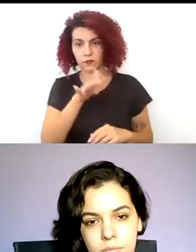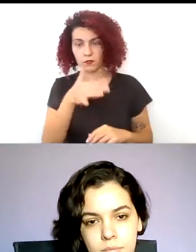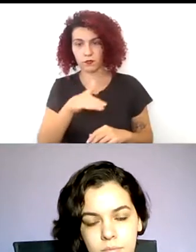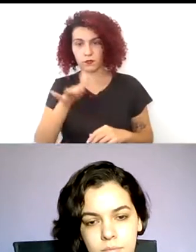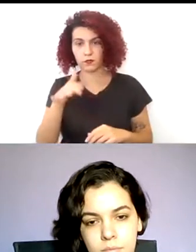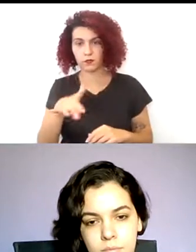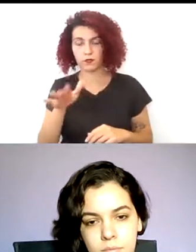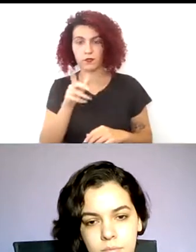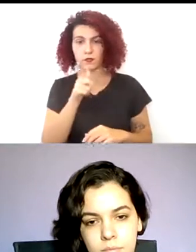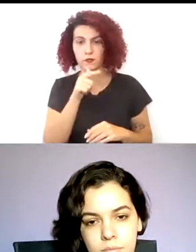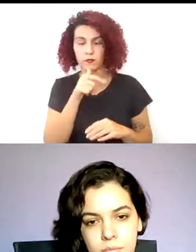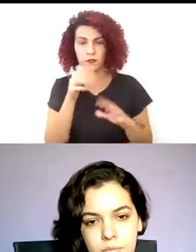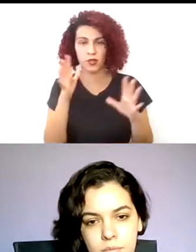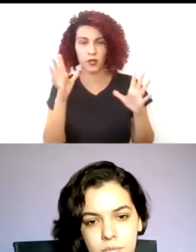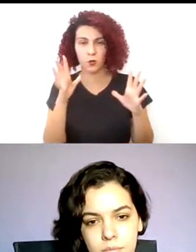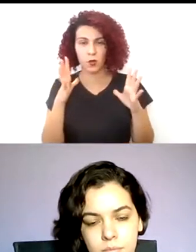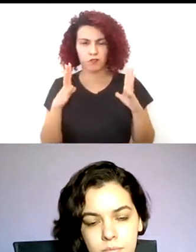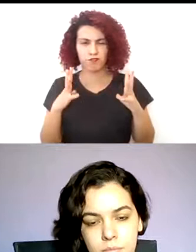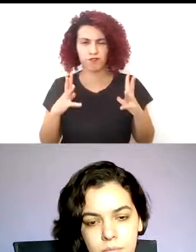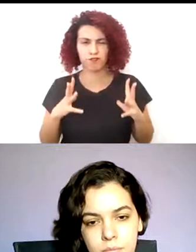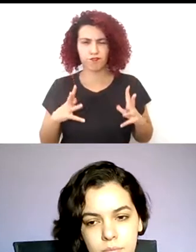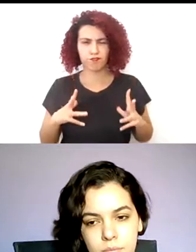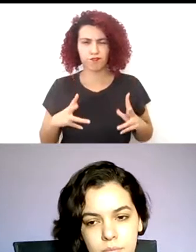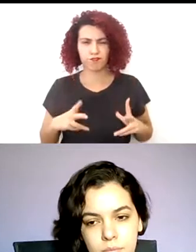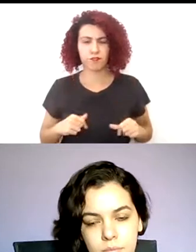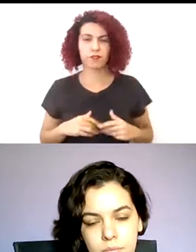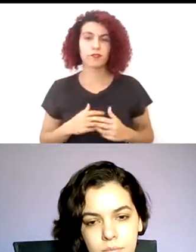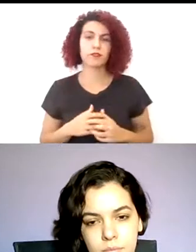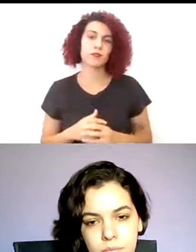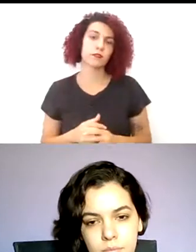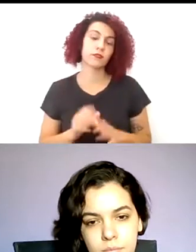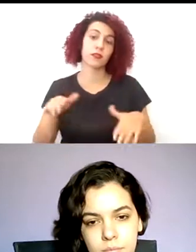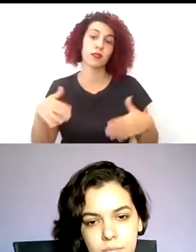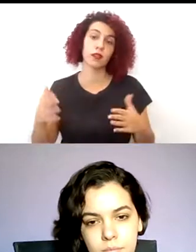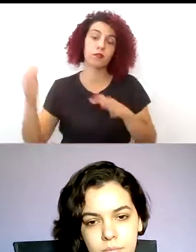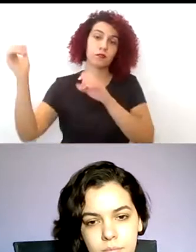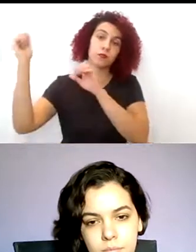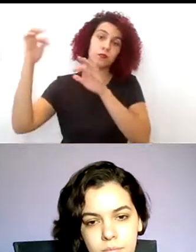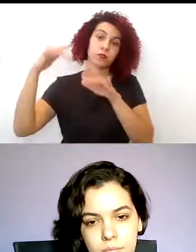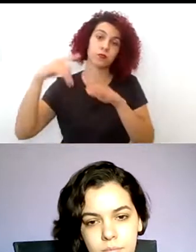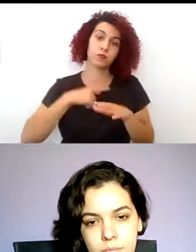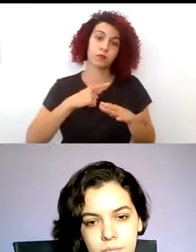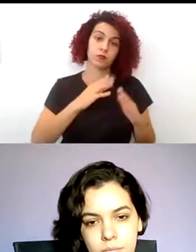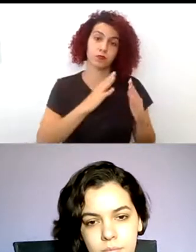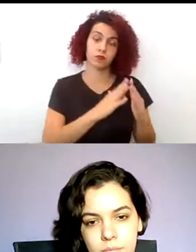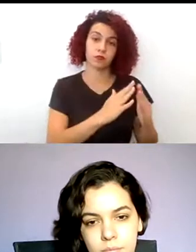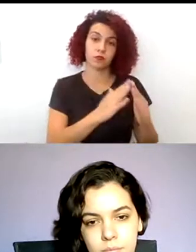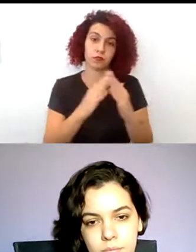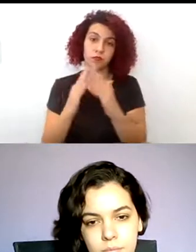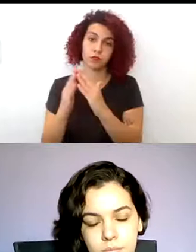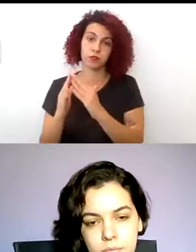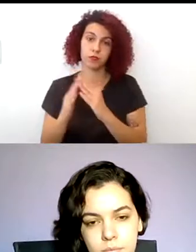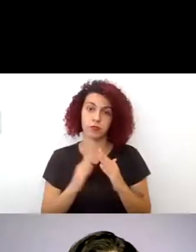e água cristalina Ah e eles vinham para cá e assim se fundou a Vila de Santo António